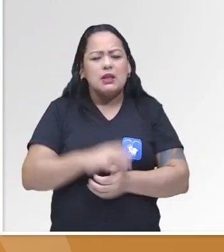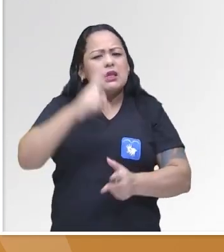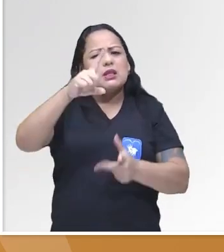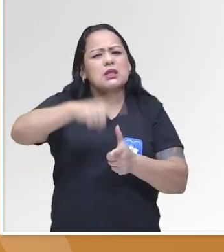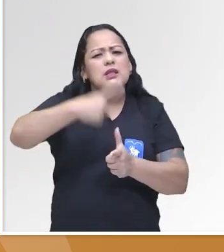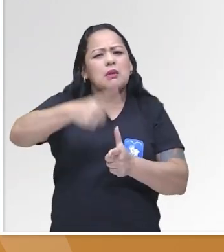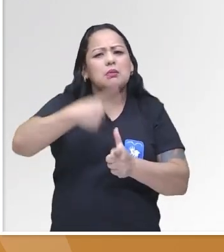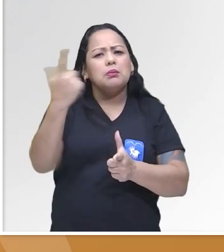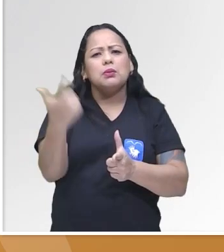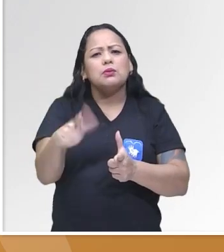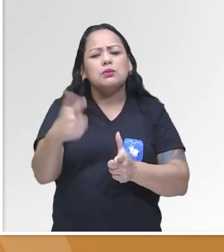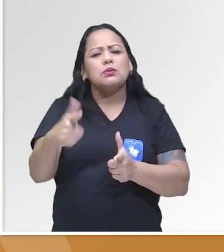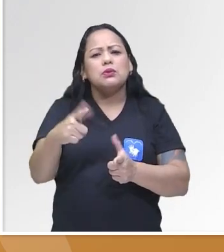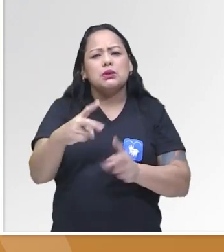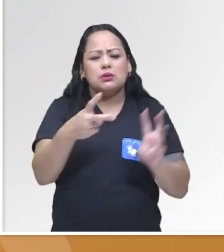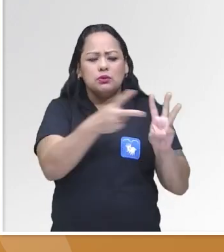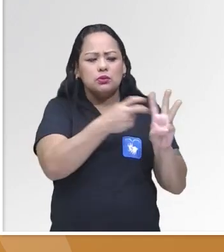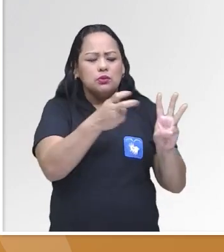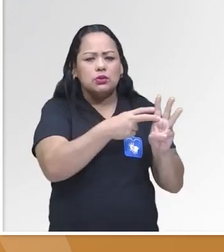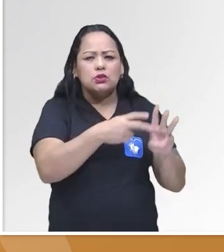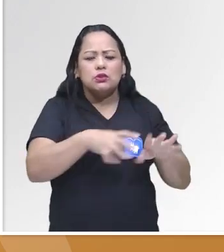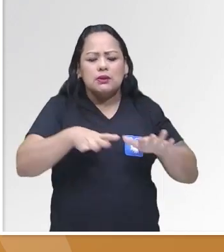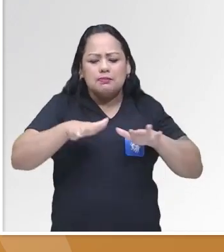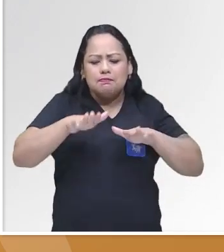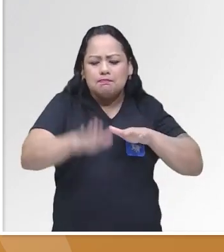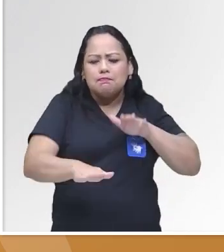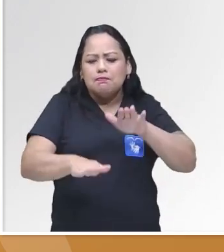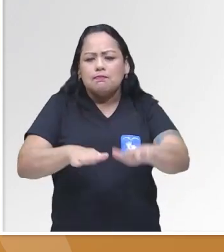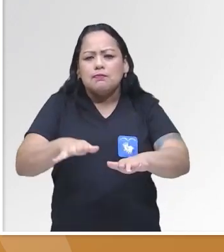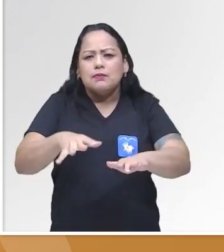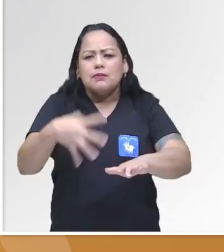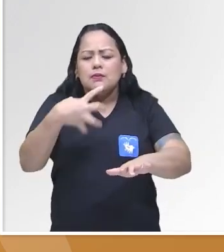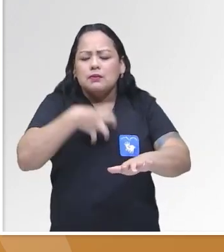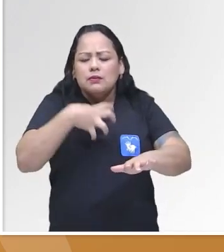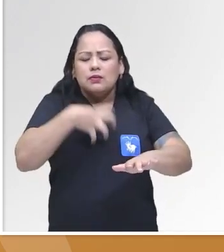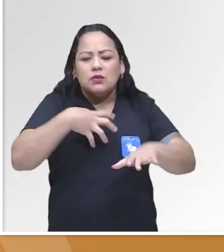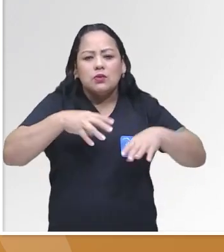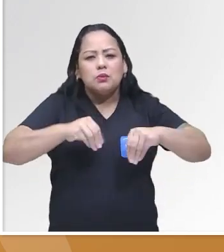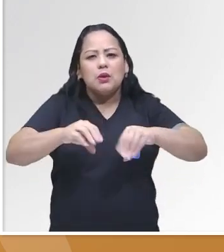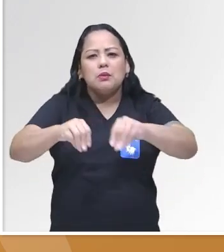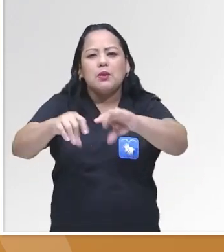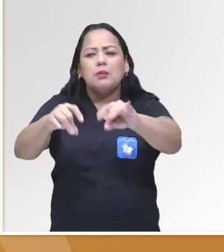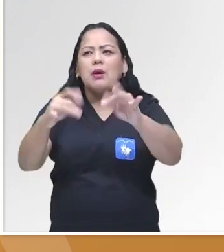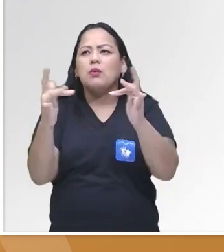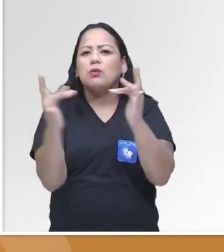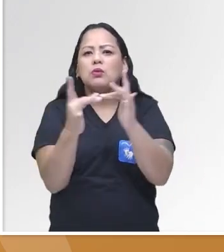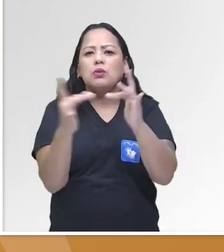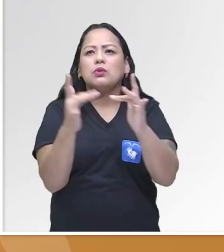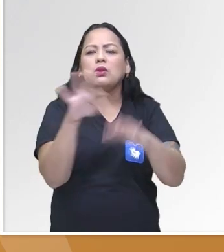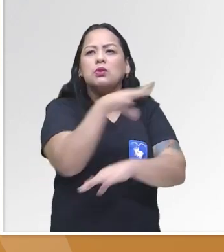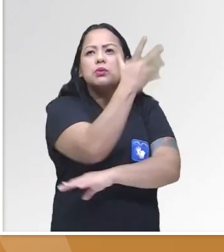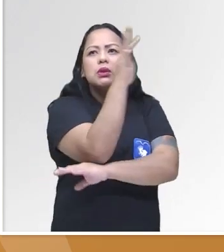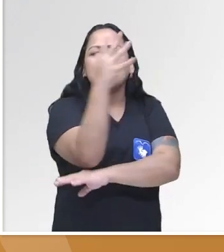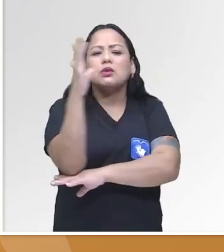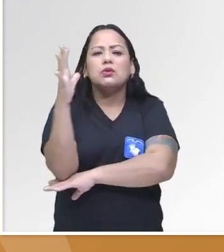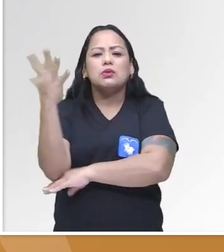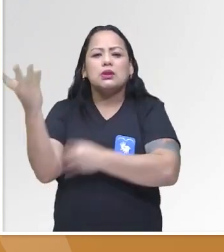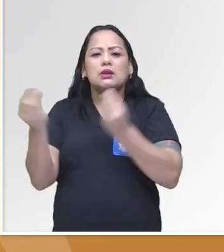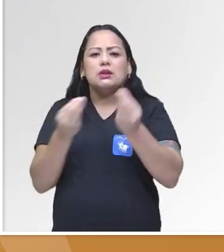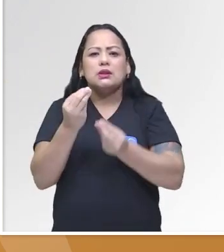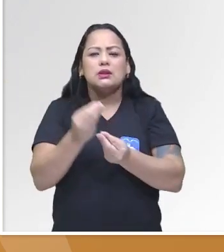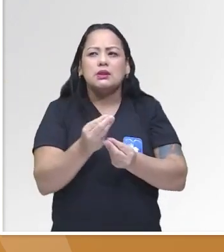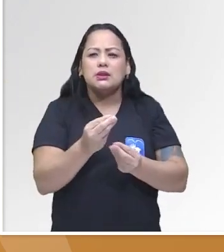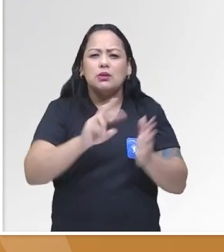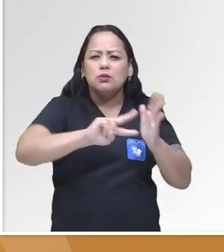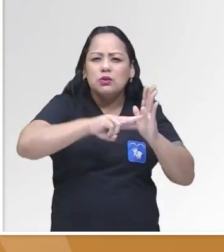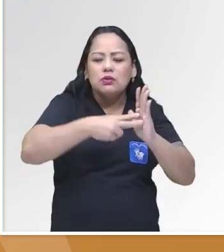descalços, pisando na terra, tem sempre um elemento da natureza, ou uma planta, ou uma